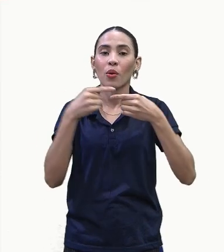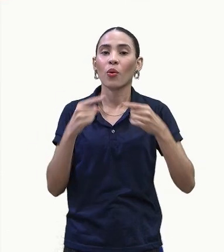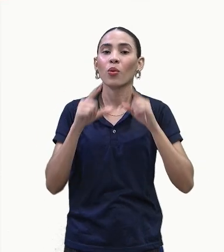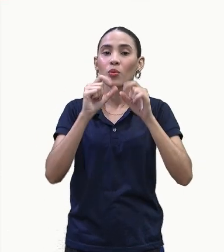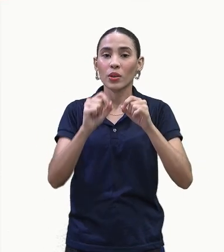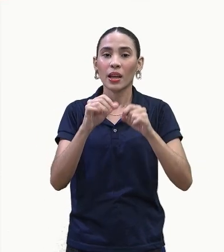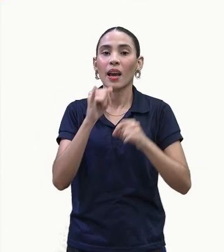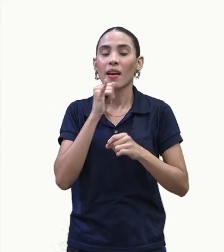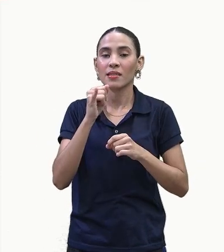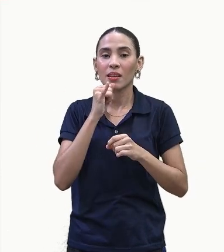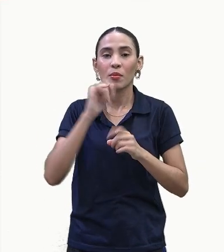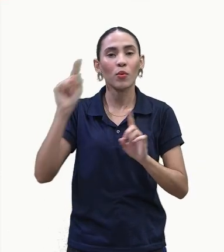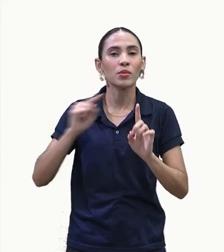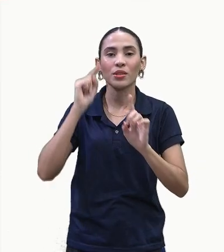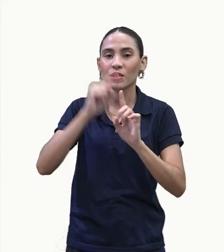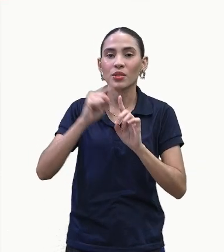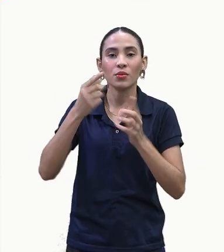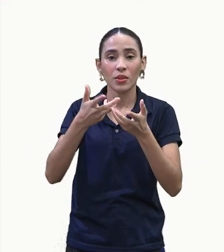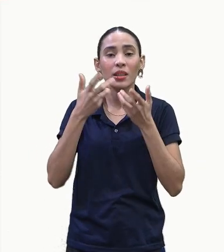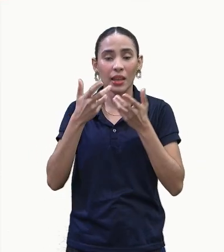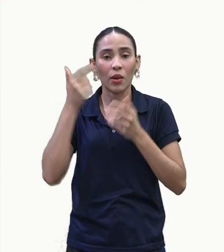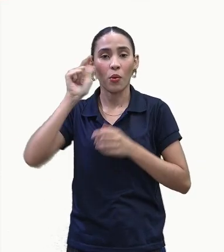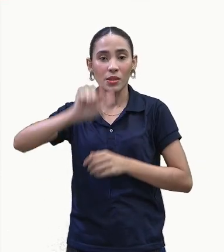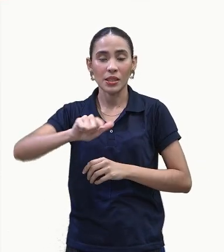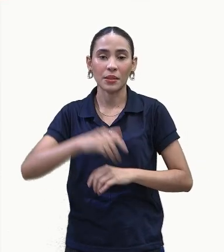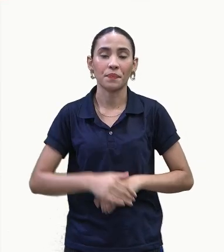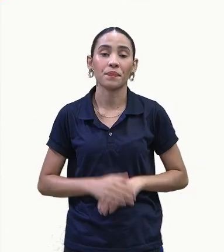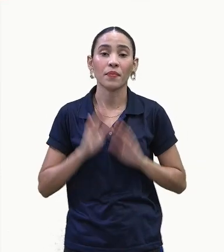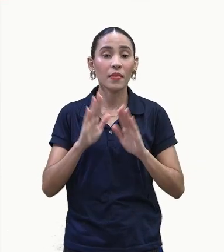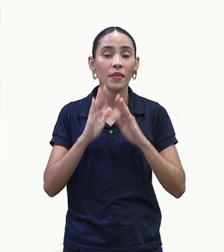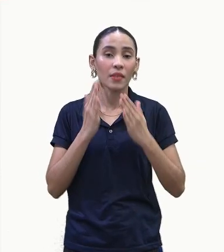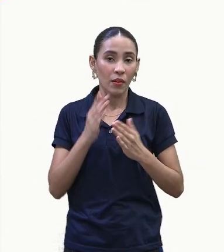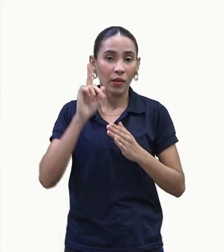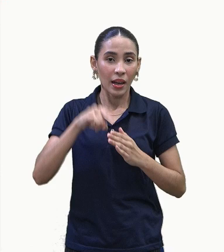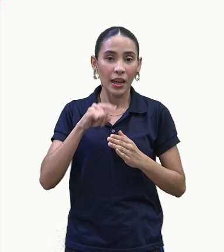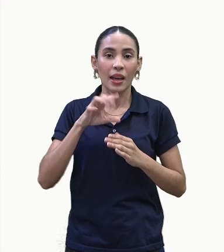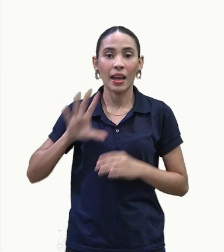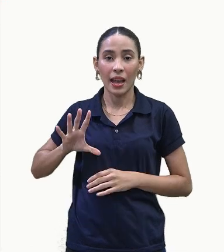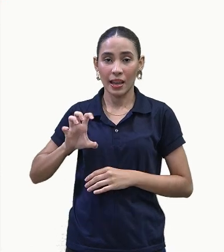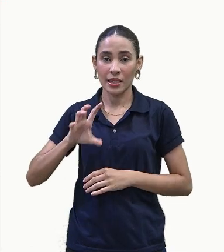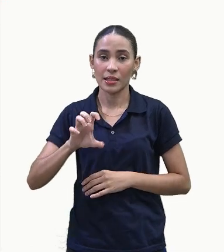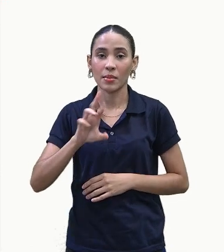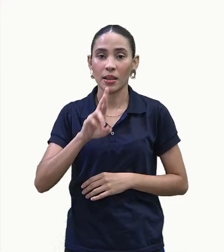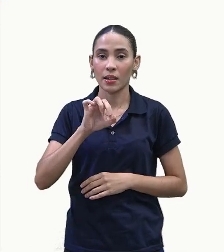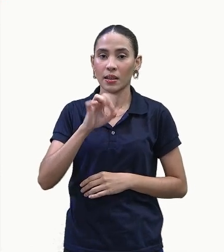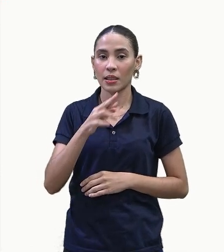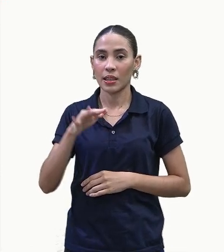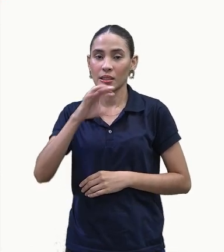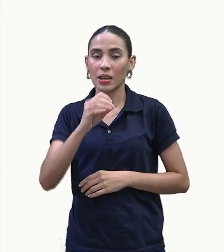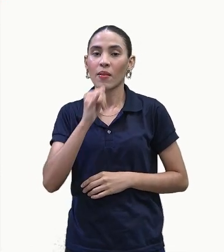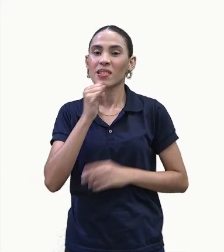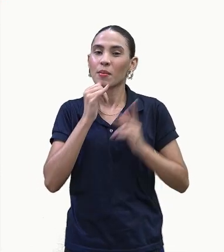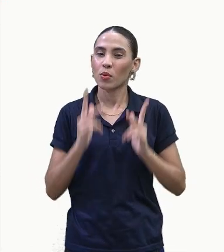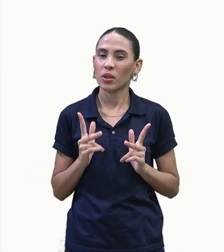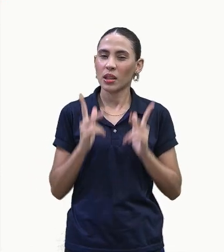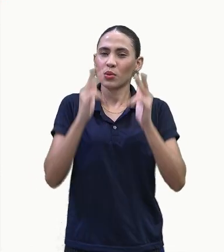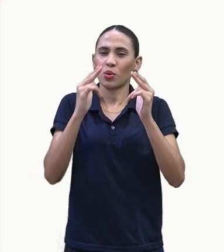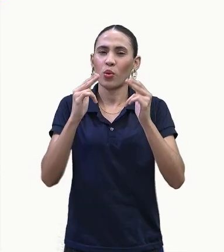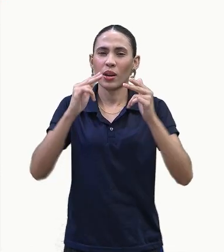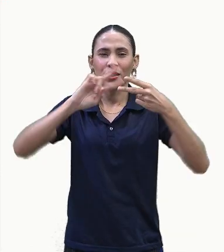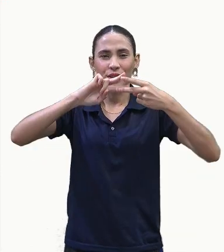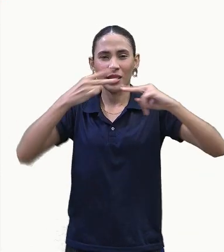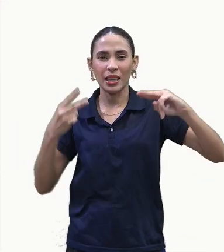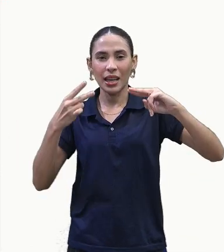o fim, a finalidade que a gente quer alcançar. Então, isso que é uma enzima de restrição. Tesouras genéticas que cortam